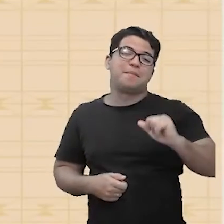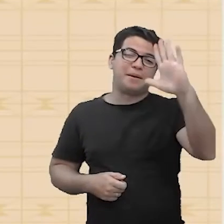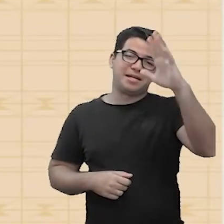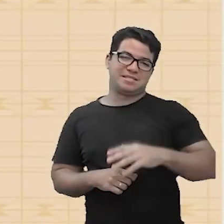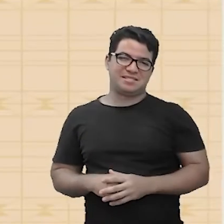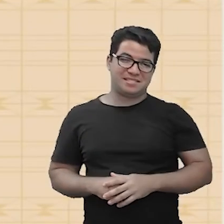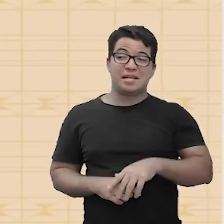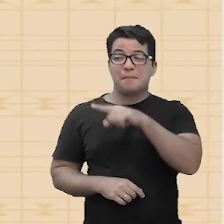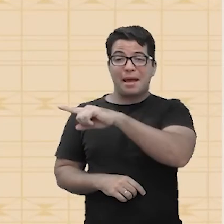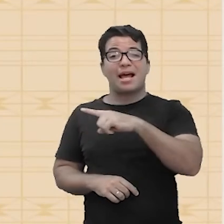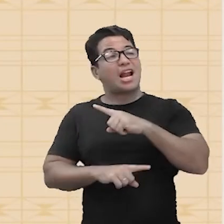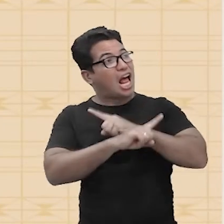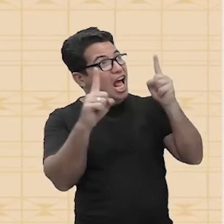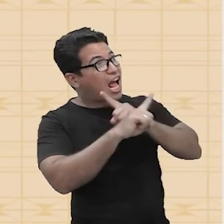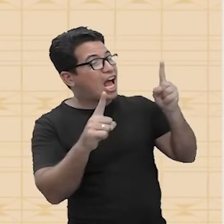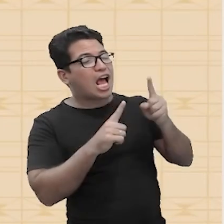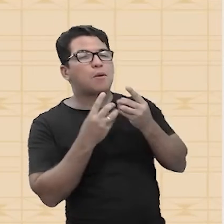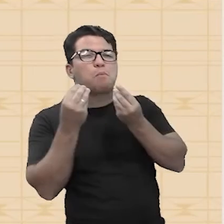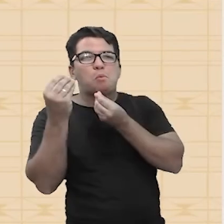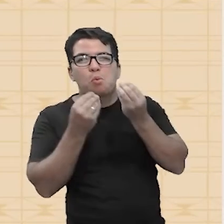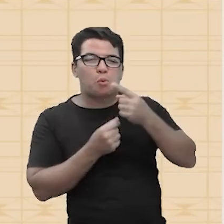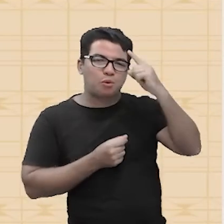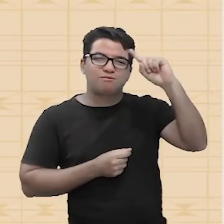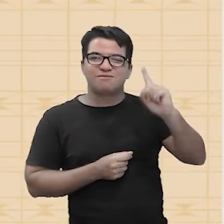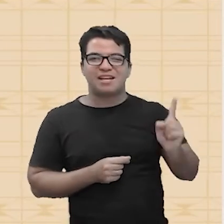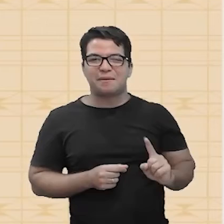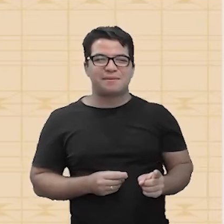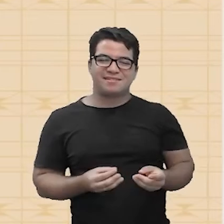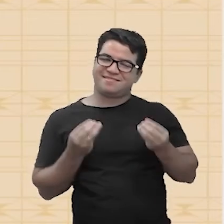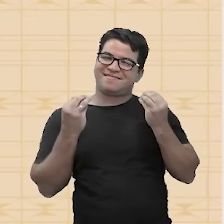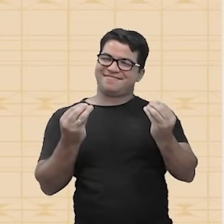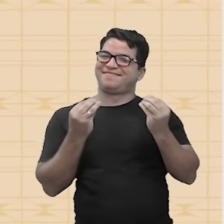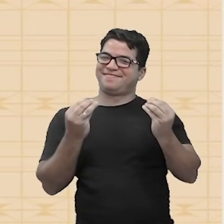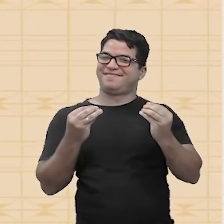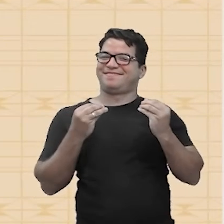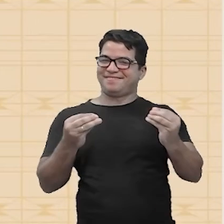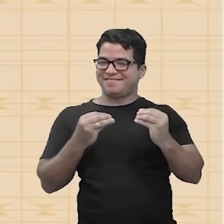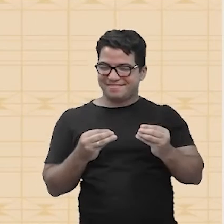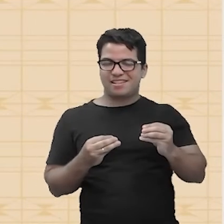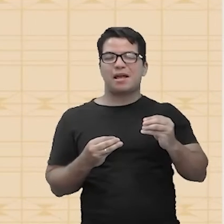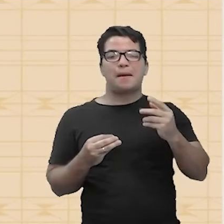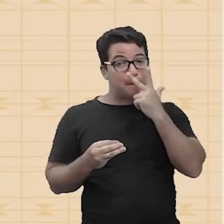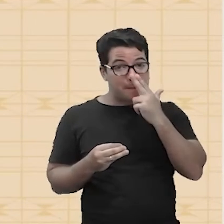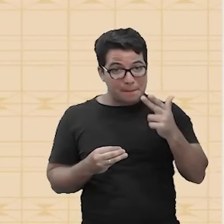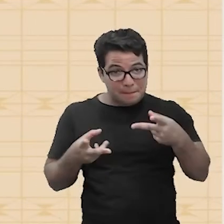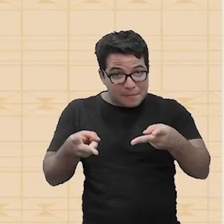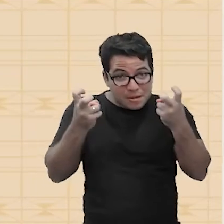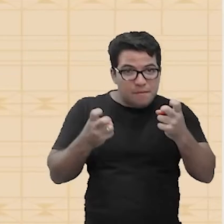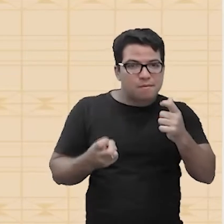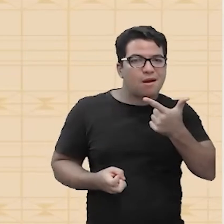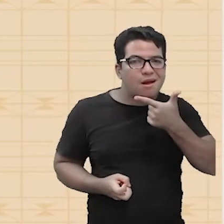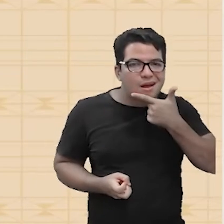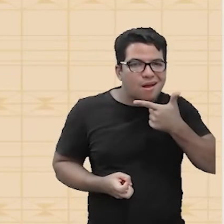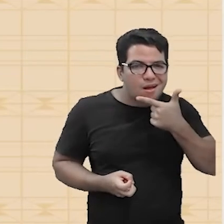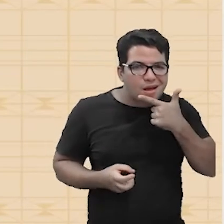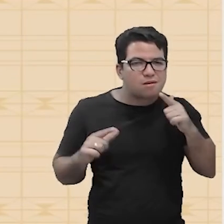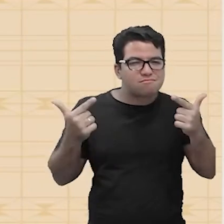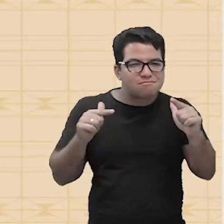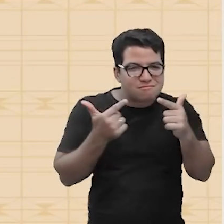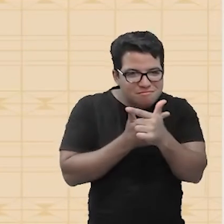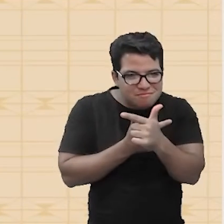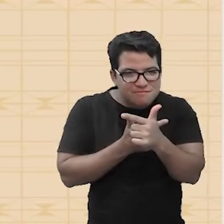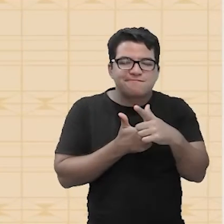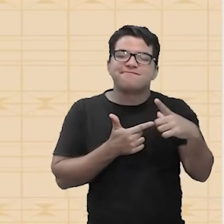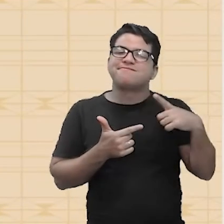nem que sabor era bem definido ali a comida dele. Então a Comic Strips, ela tira ali um enxerto de